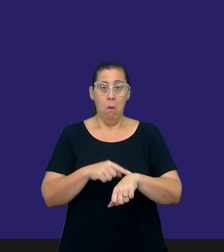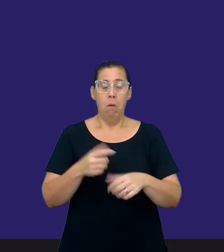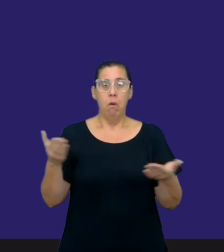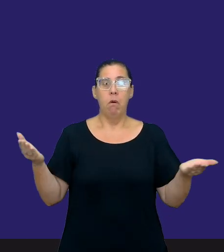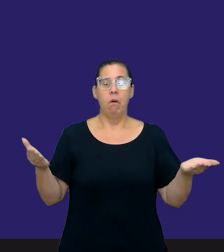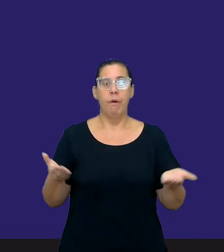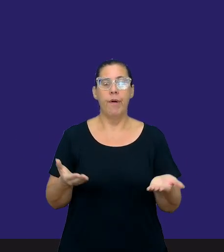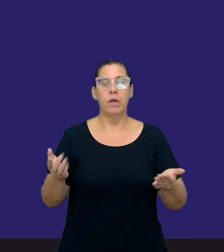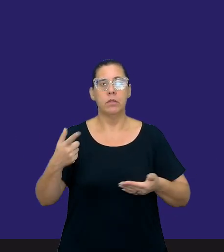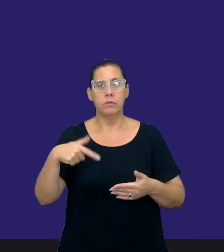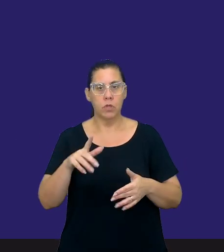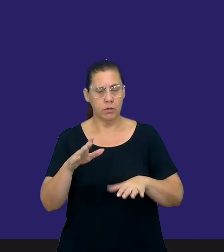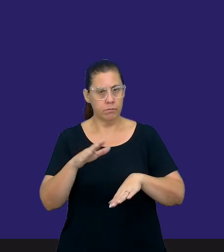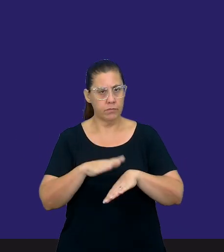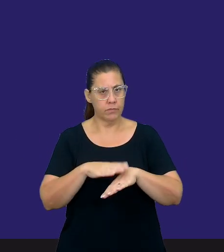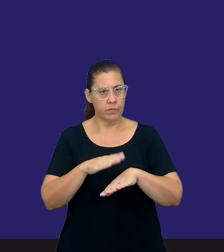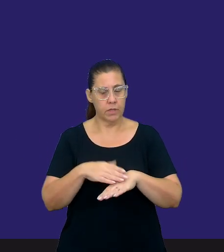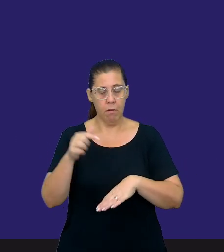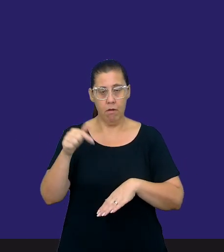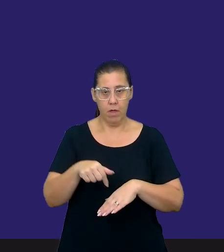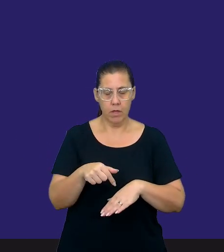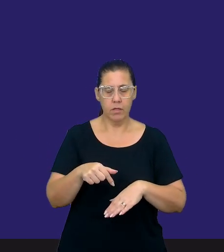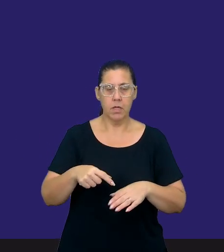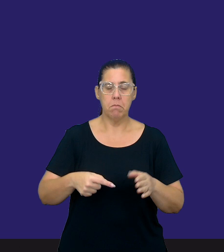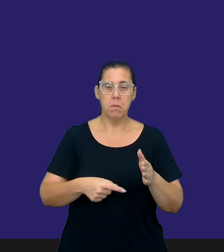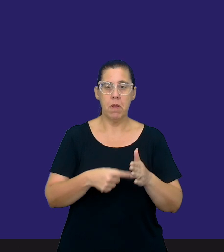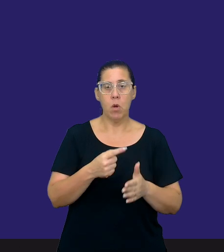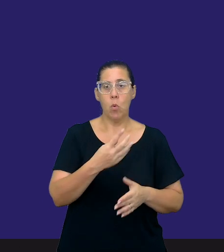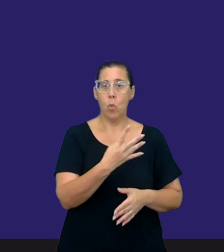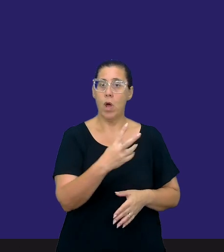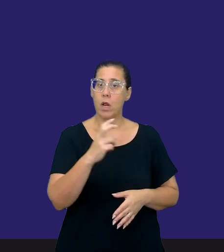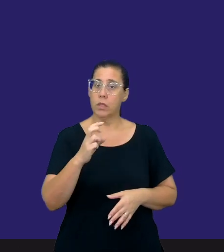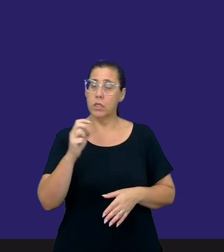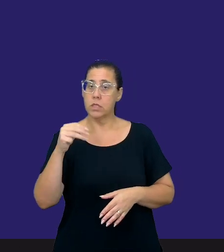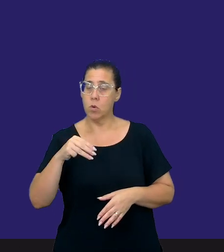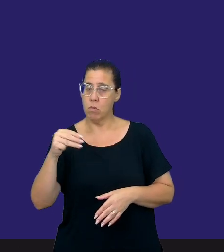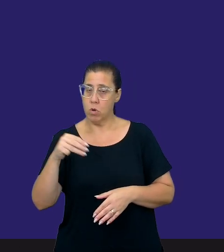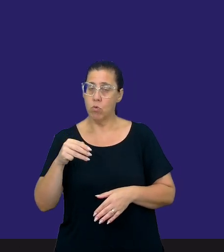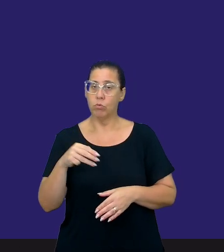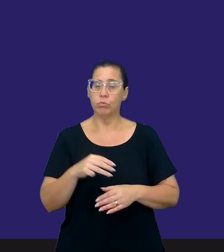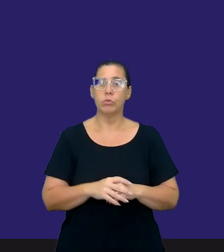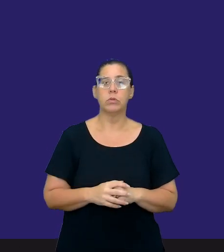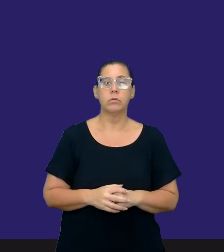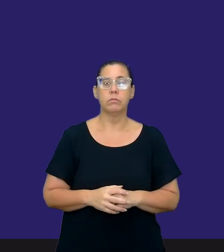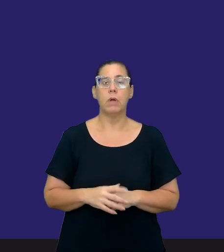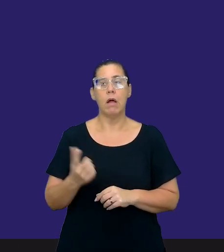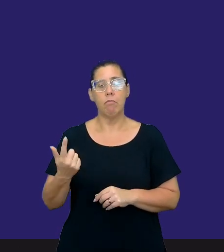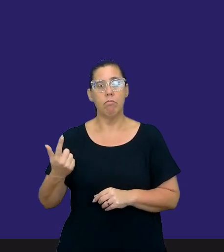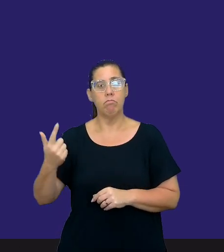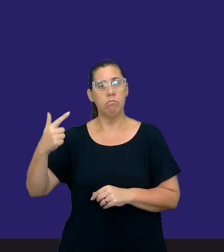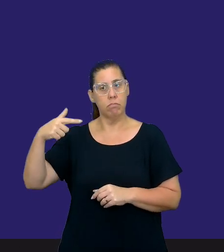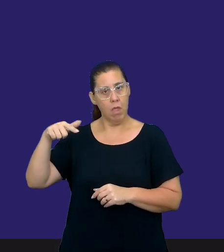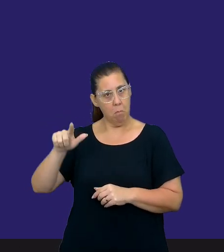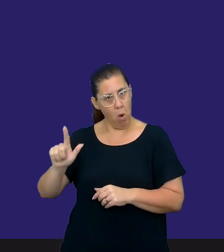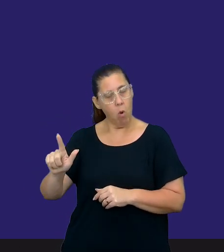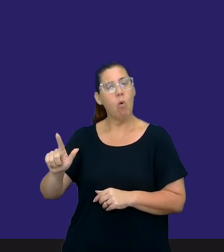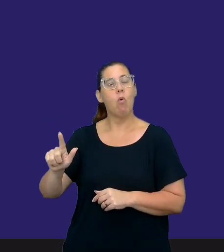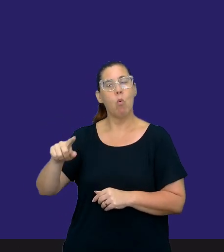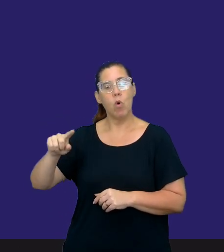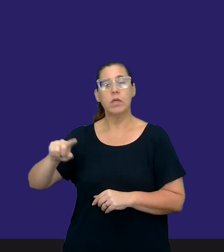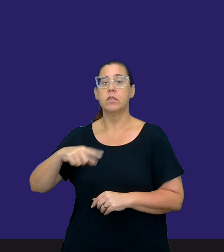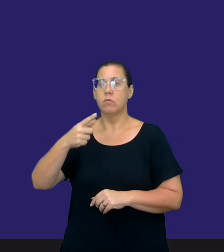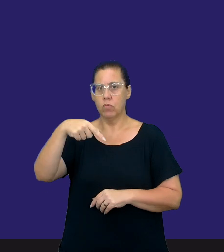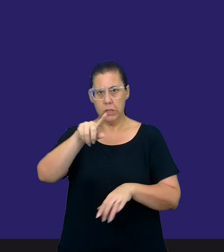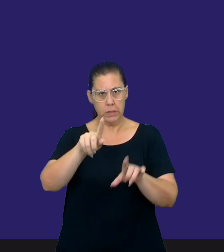hoje, né, nós faremos aqui os nossos primeiros 45 minutos, e a partir disso, vocês